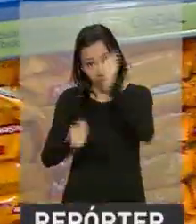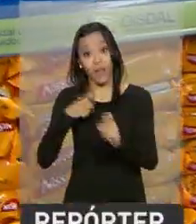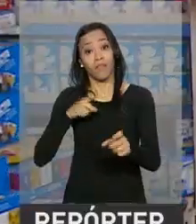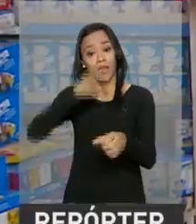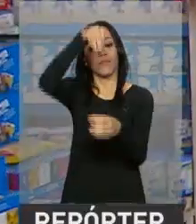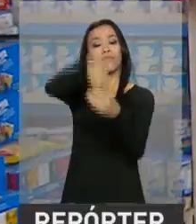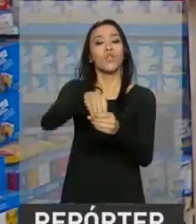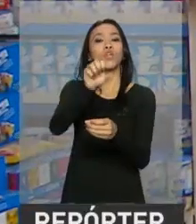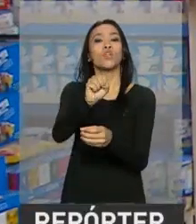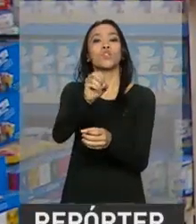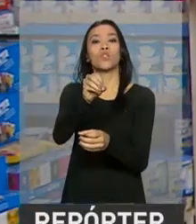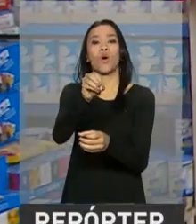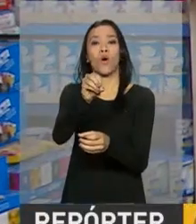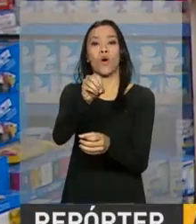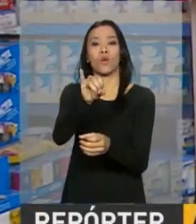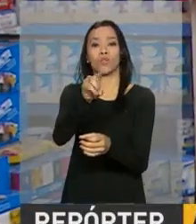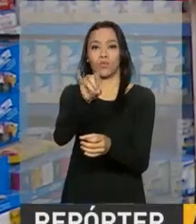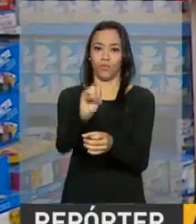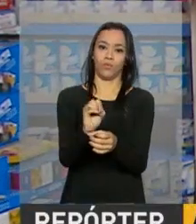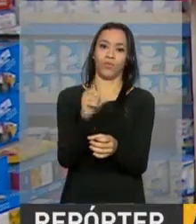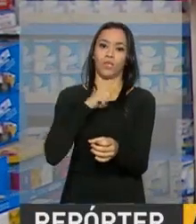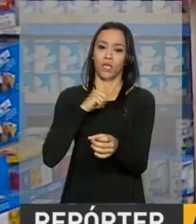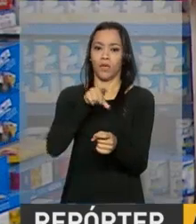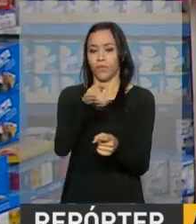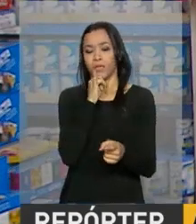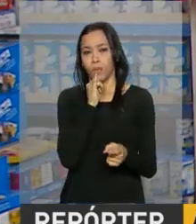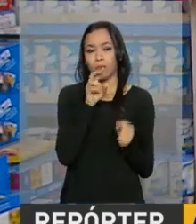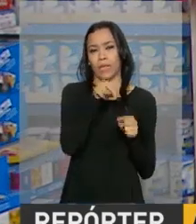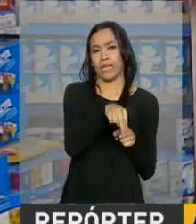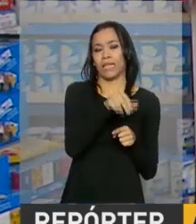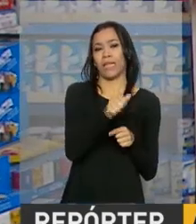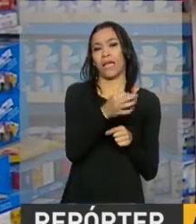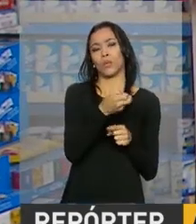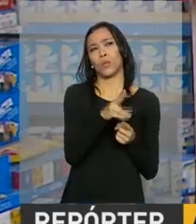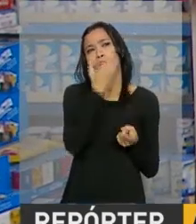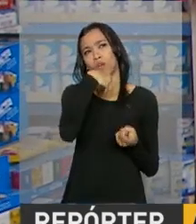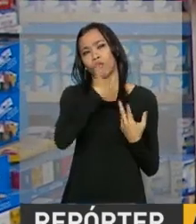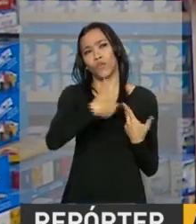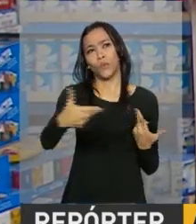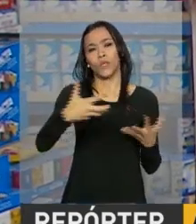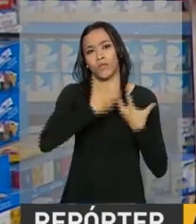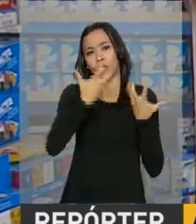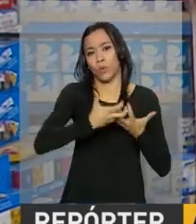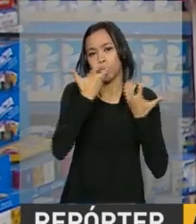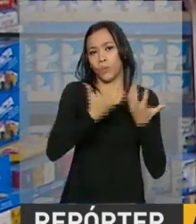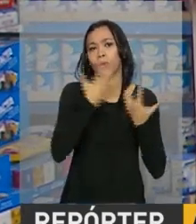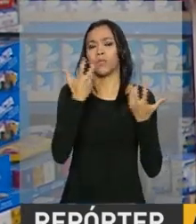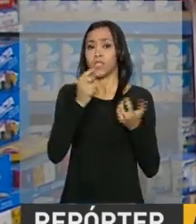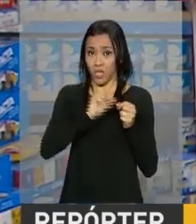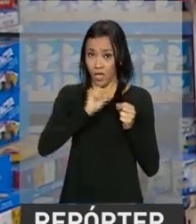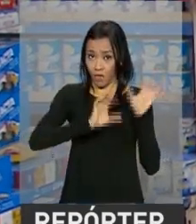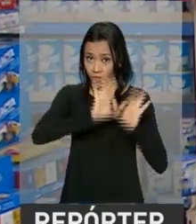composição se você conseguir consumir alimentos mais em Natura que a gente considera assim frutas verduras alimentos preparados em